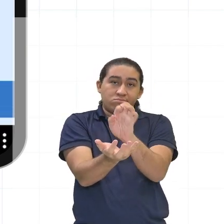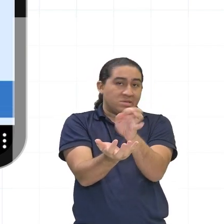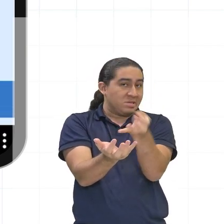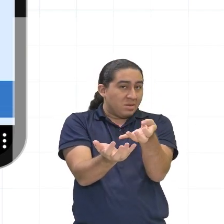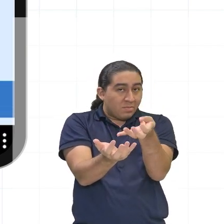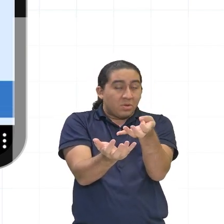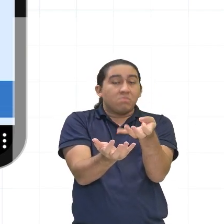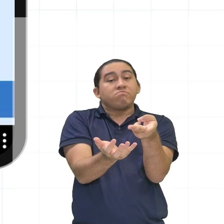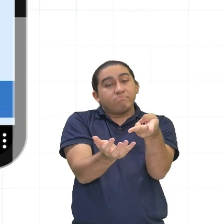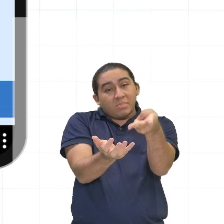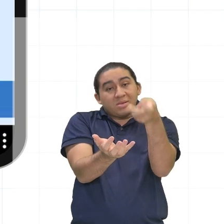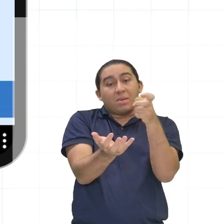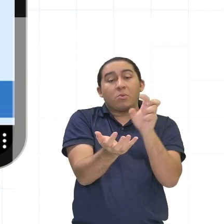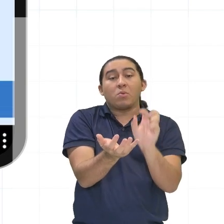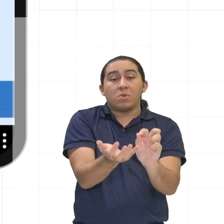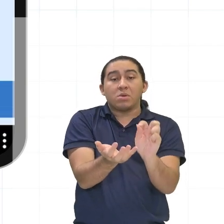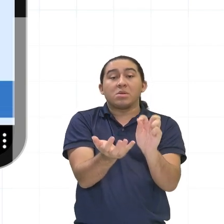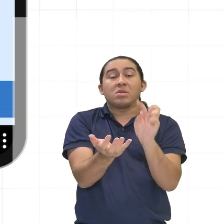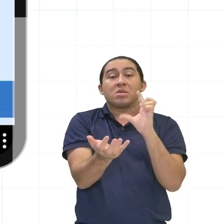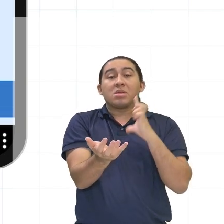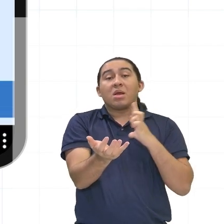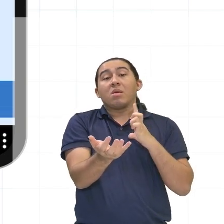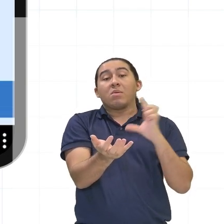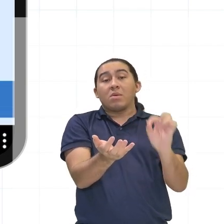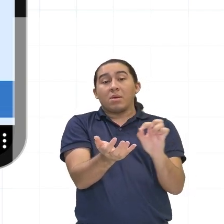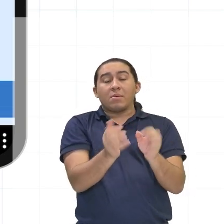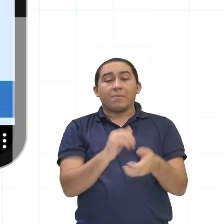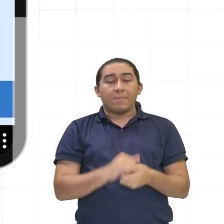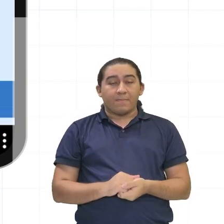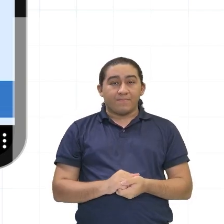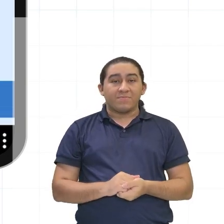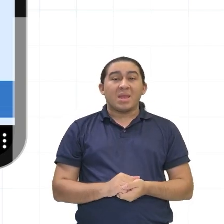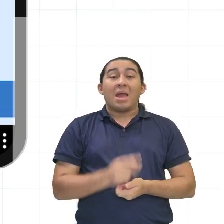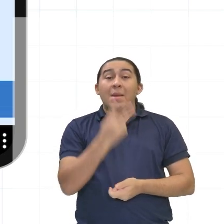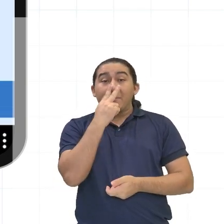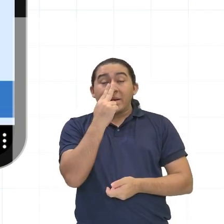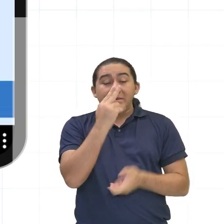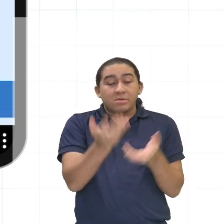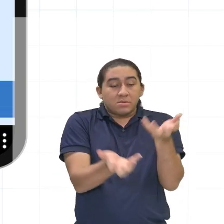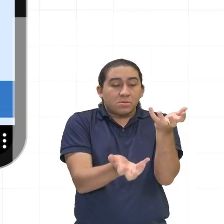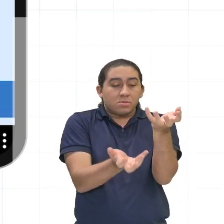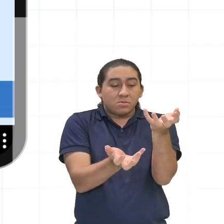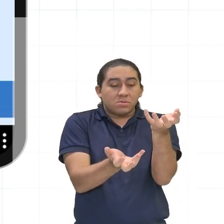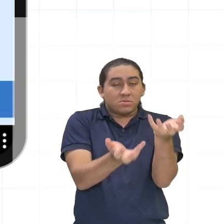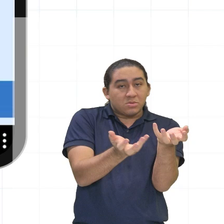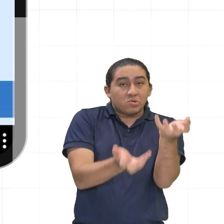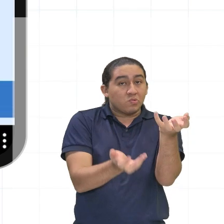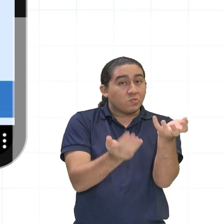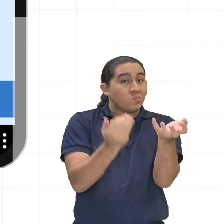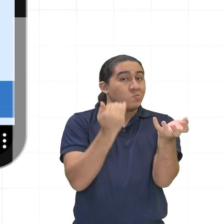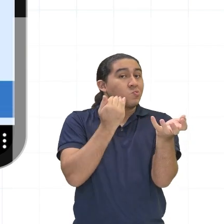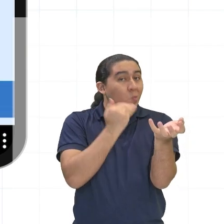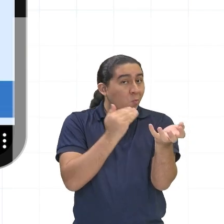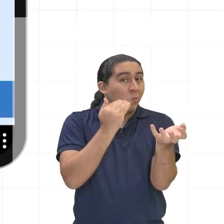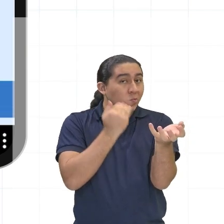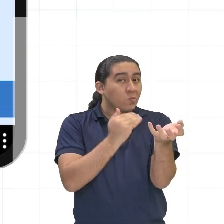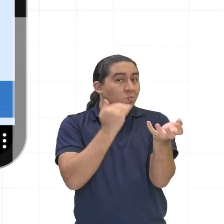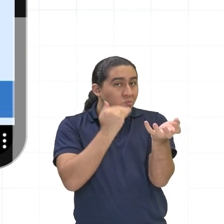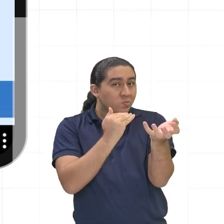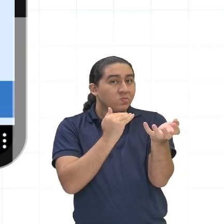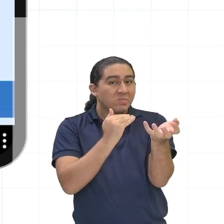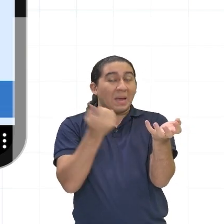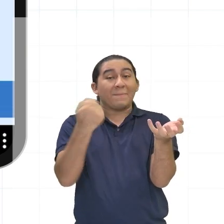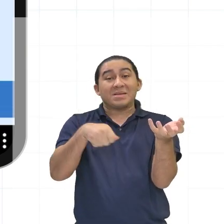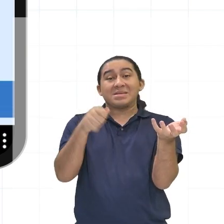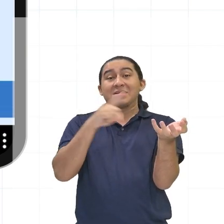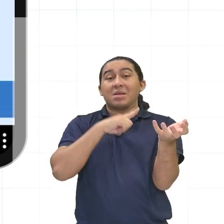você consegue ver que eu tenho um desbalanceamento. Lembra, de acordo com a lei de Lavoisier, eu tenho que